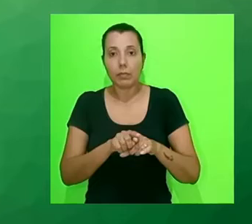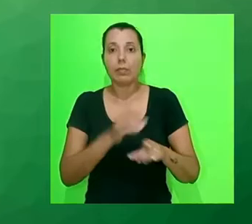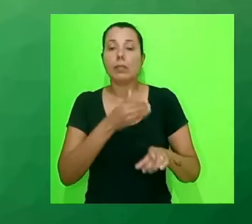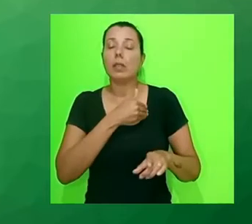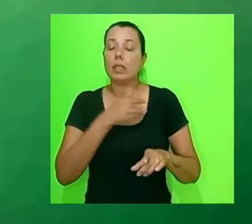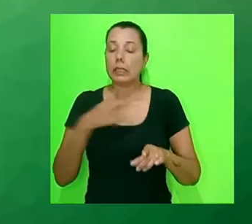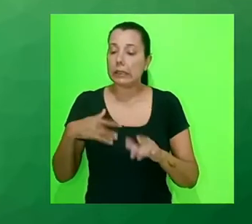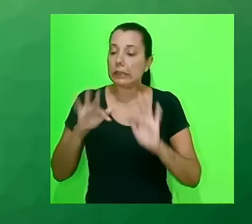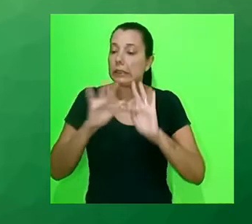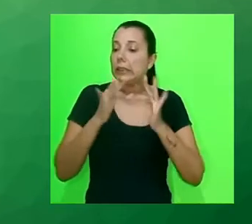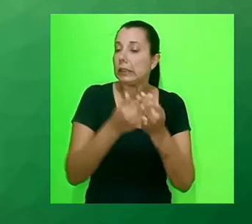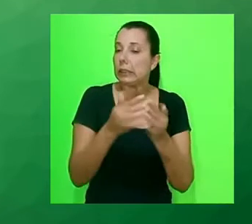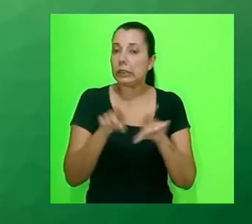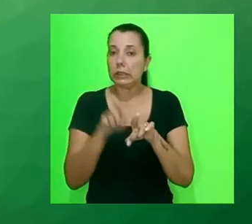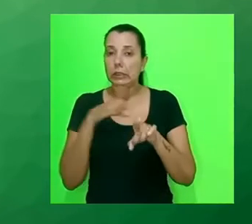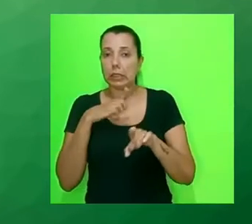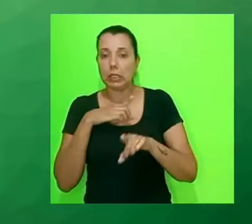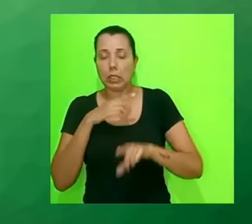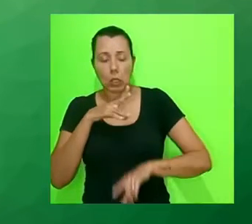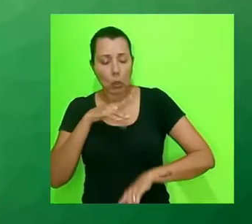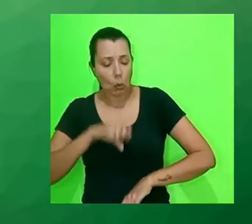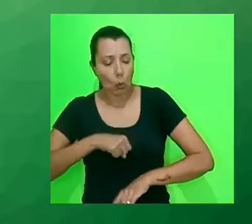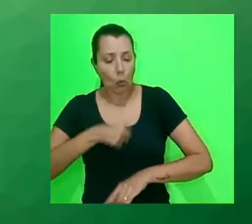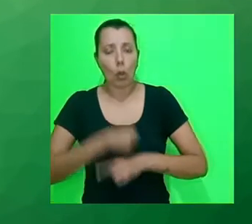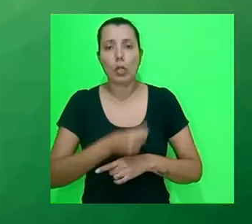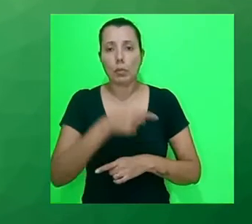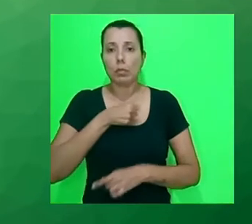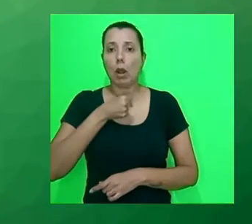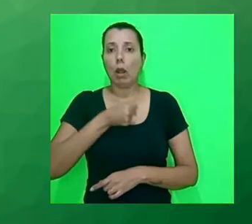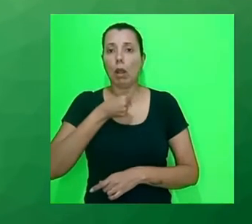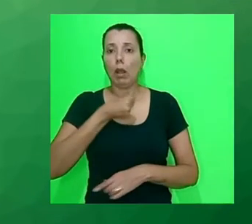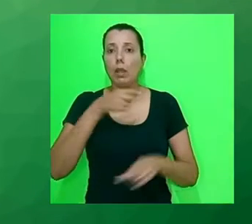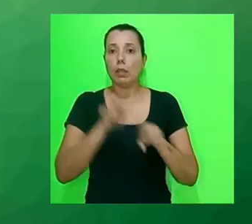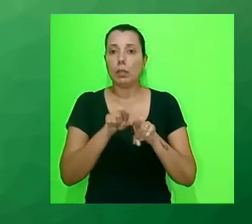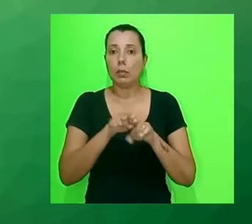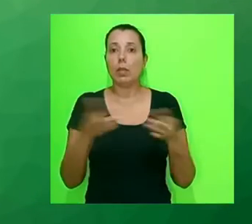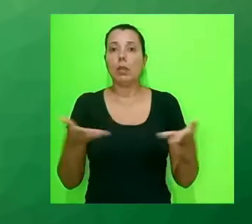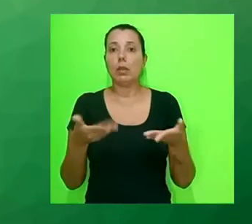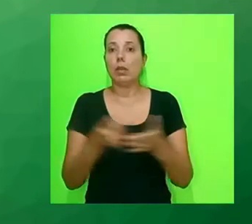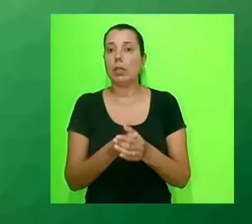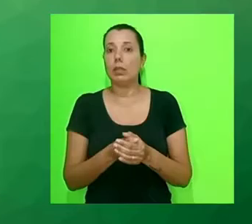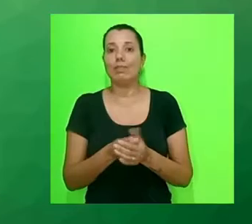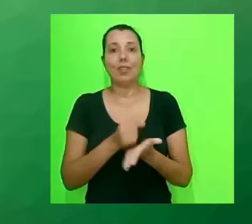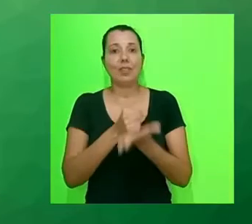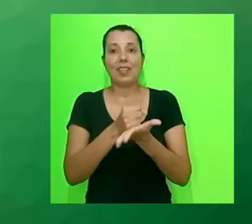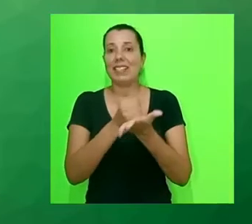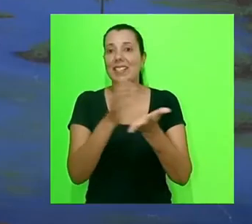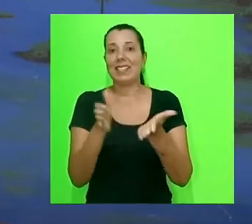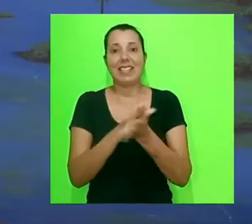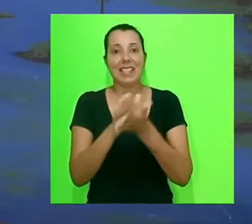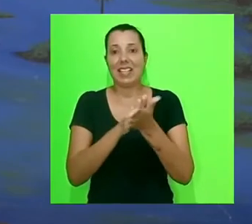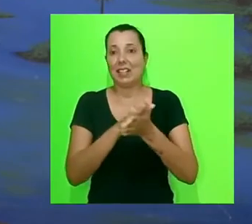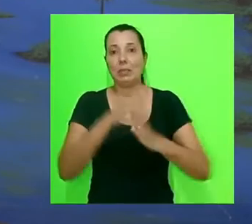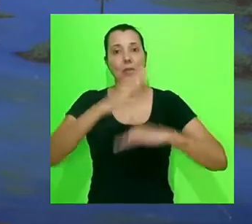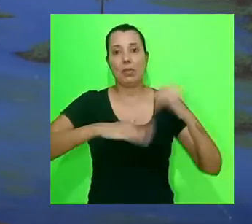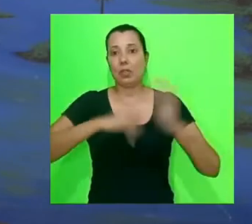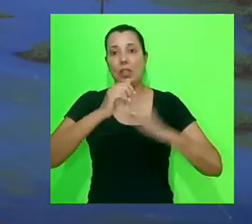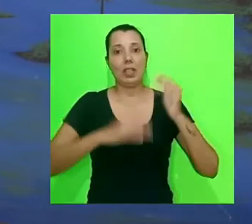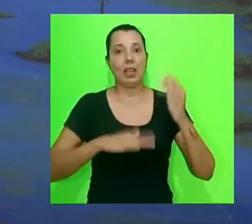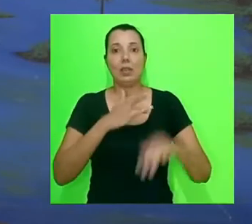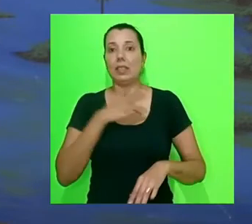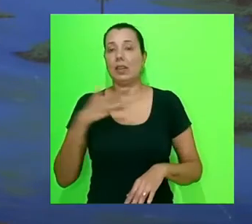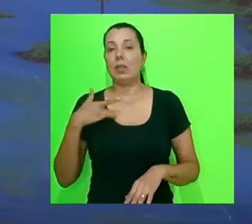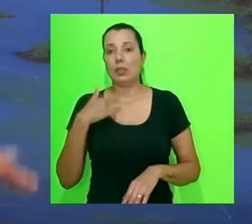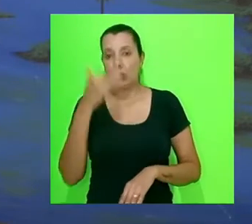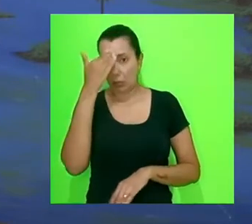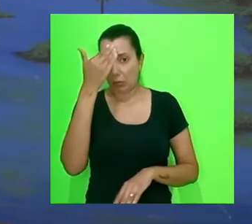A gente quer continuar debatendo esse assunto. Não acabou por aqui essa campanha contra a violência, né? As meninas estão batendo palma, é